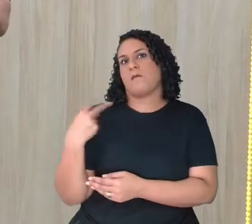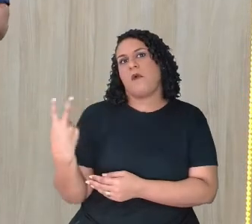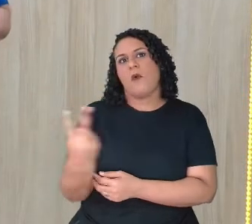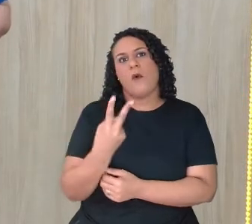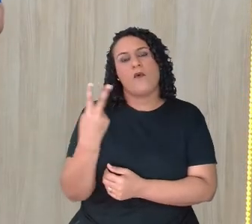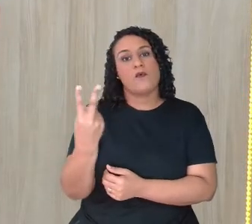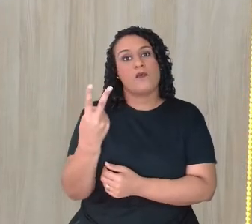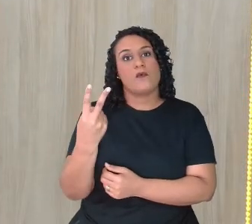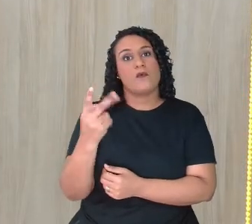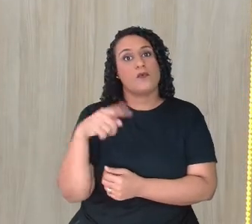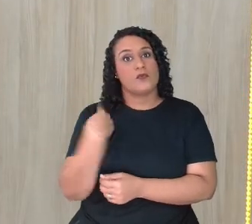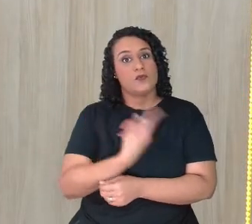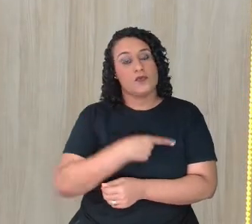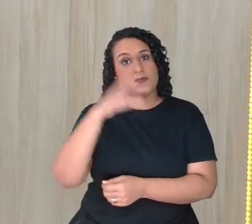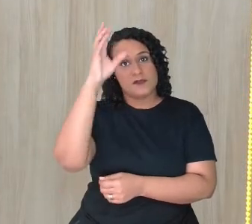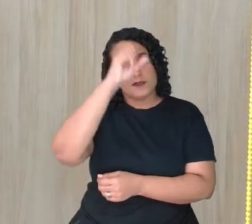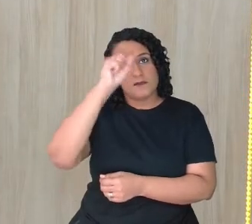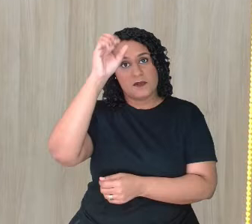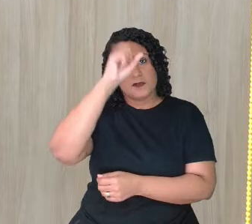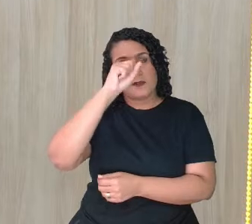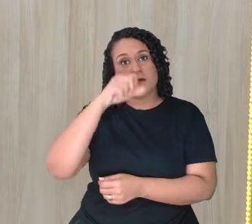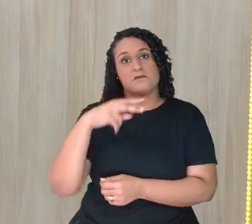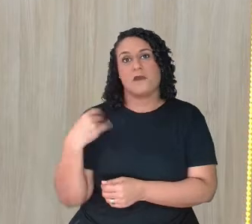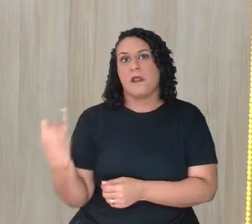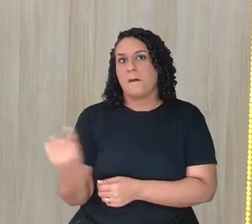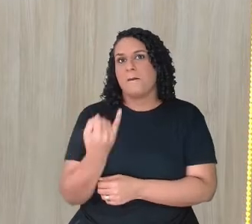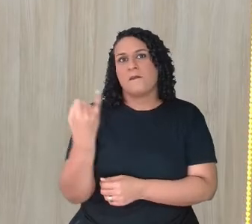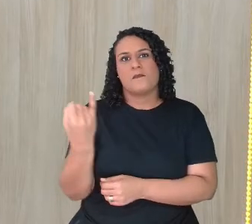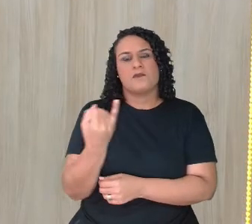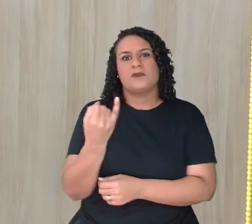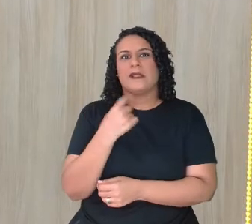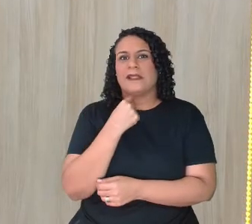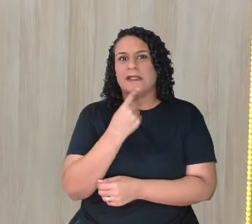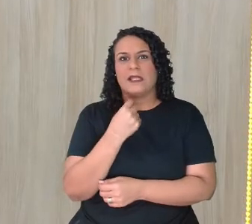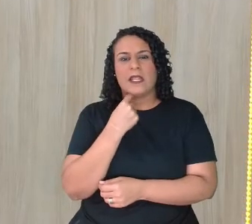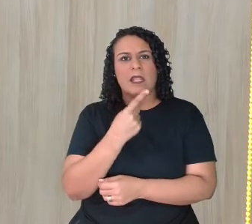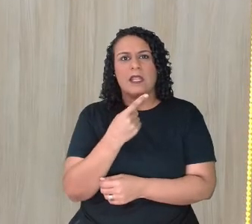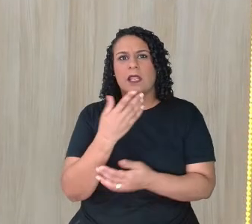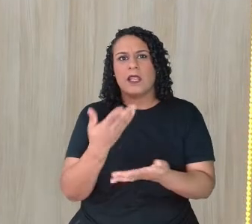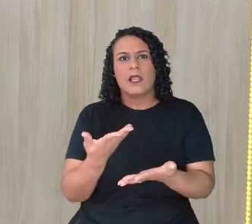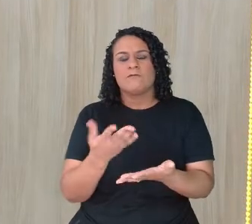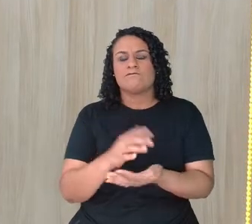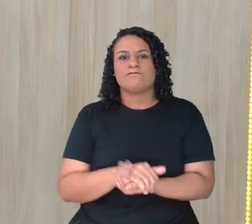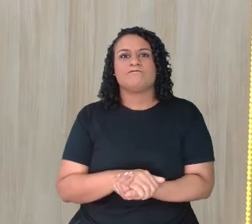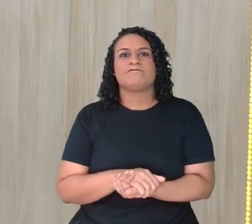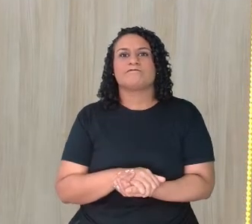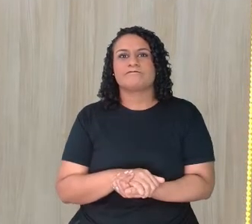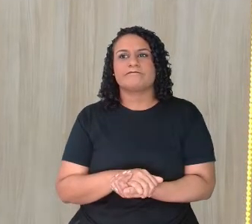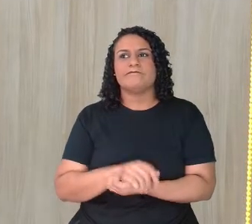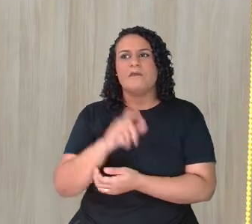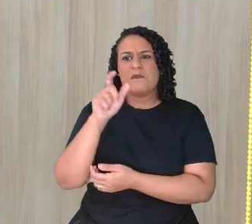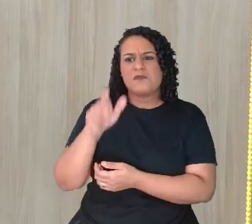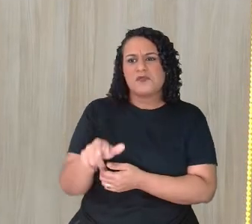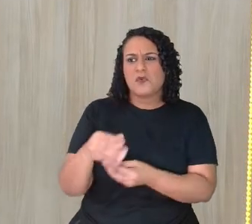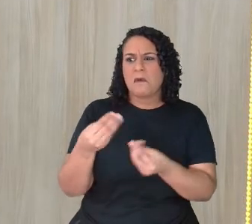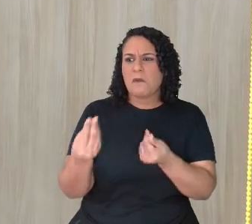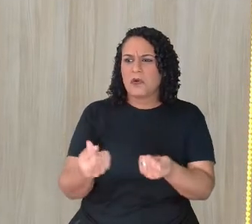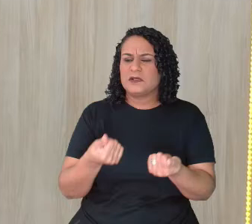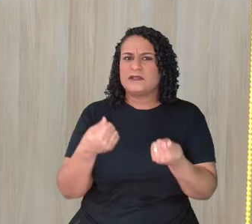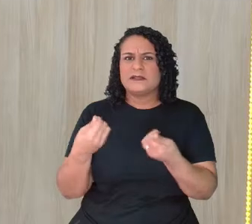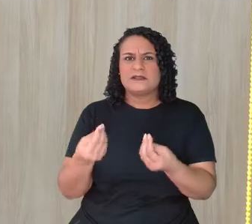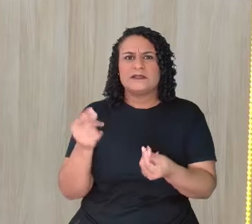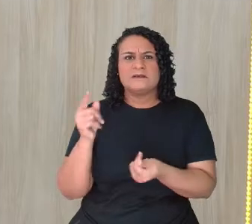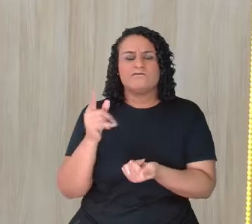Quando aprendemos, já era, não é? Ninguém pode roubar. Então, se você crescer